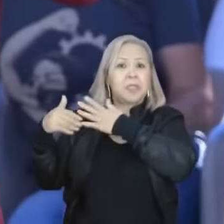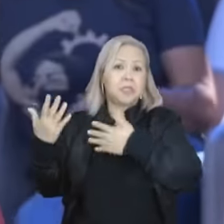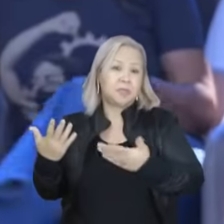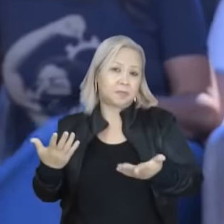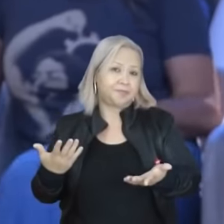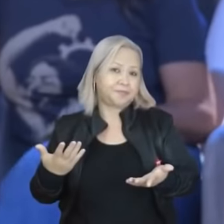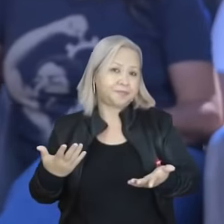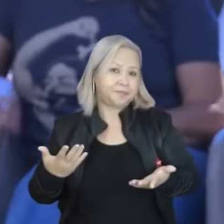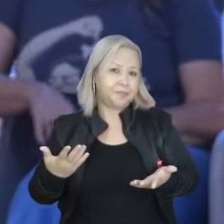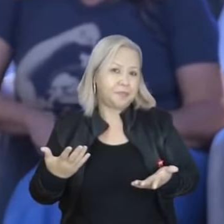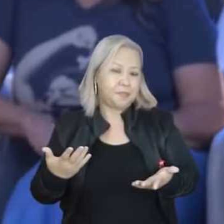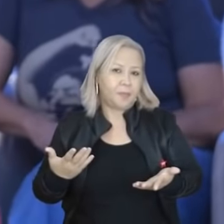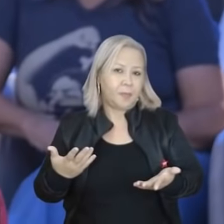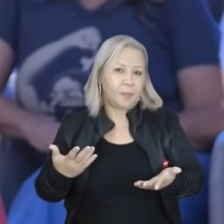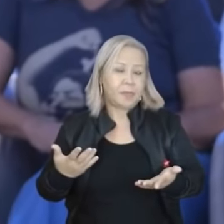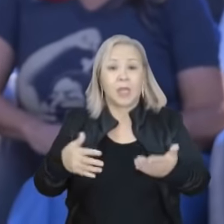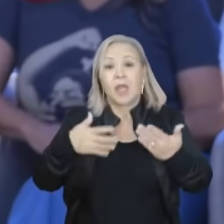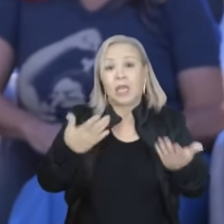improdutivas. Então o cidadão,